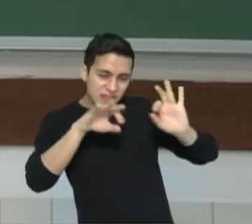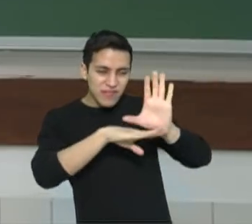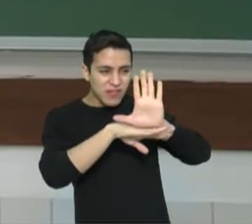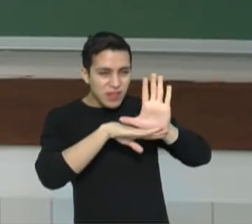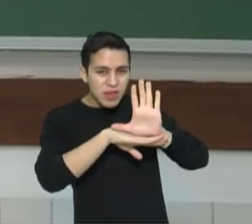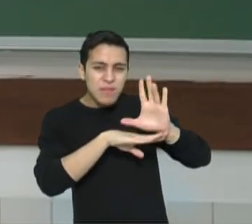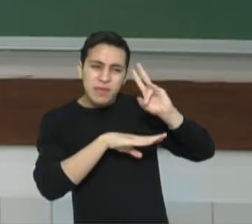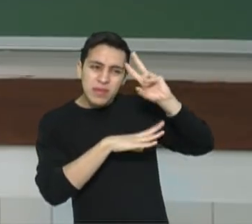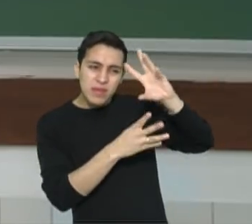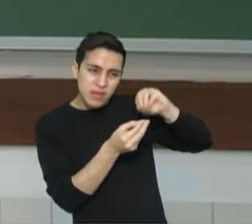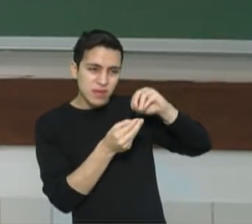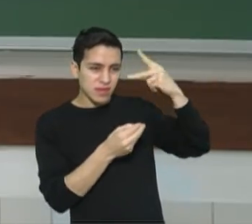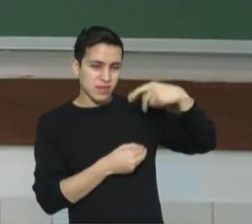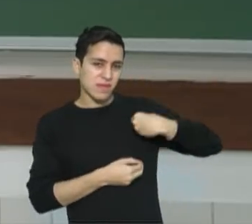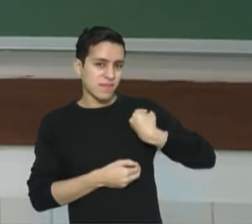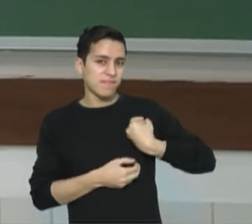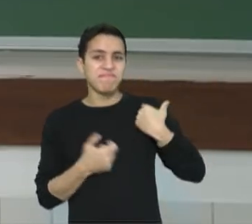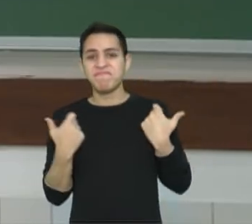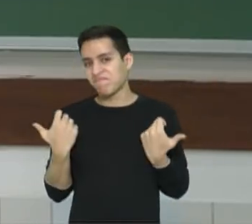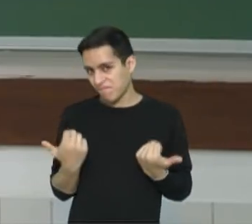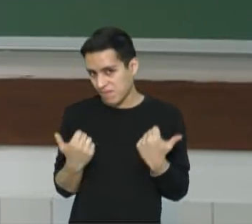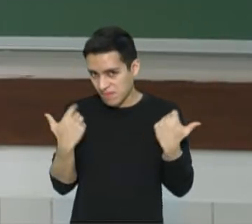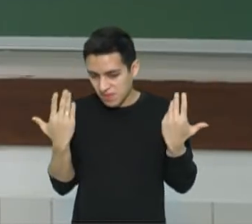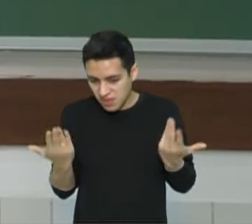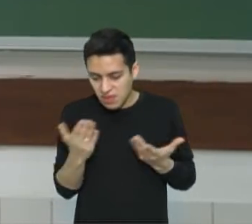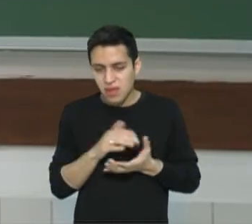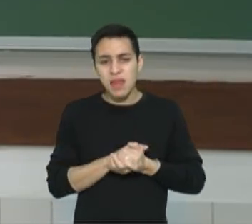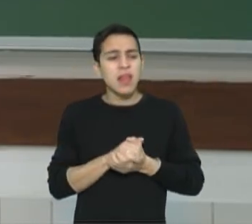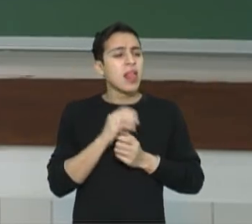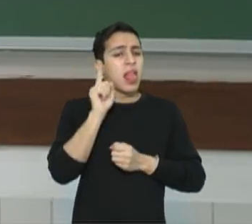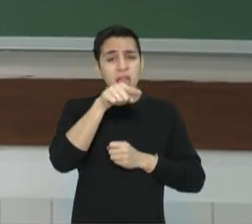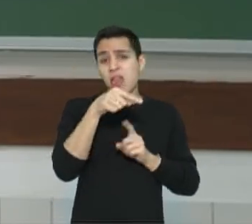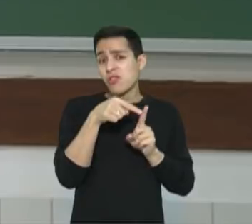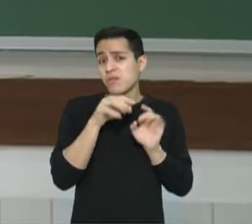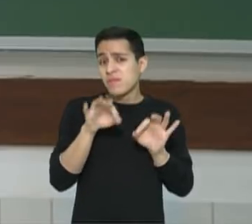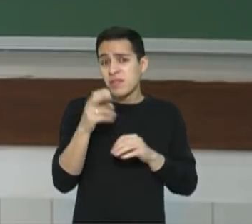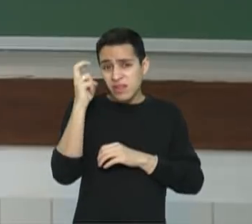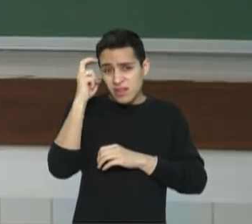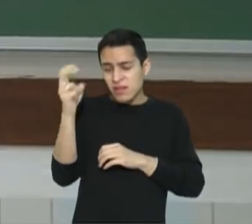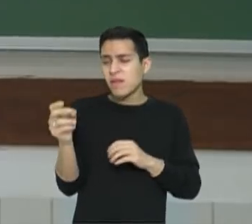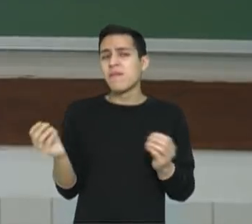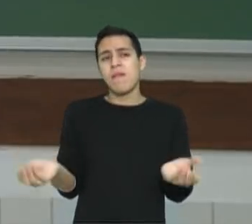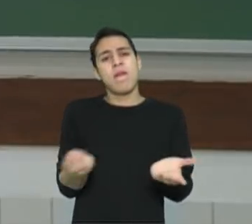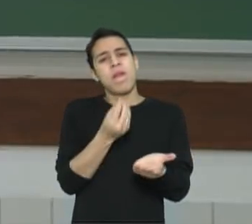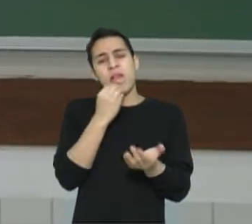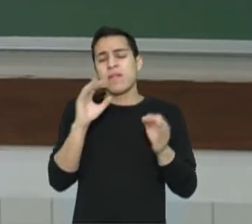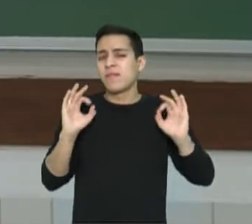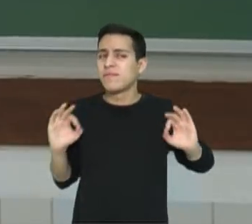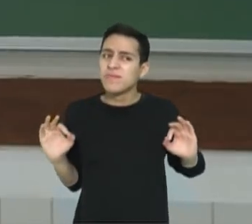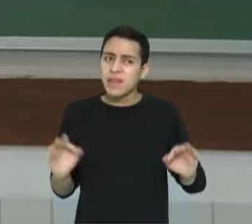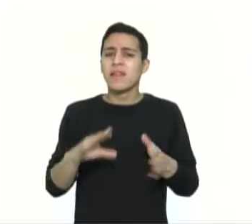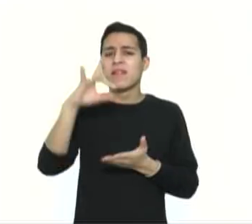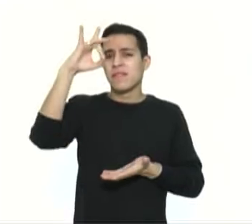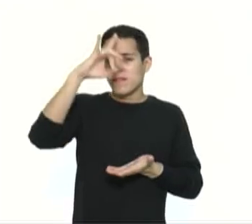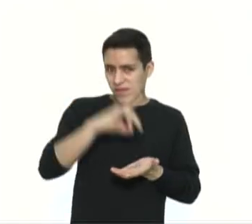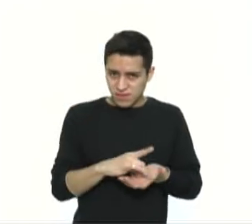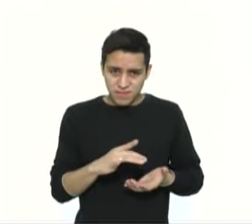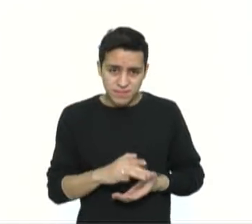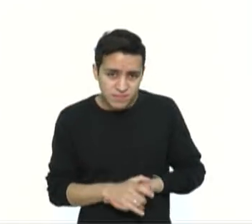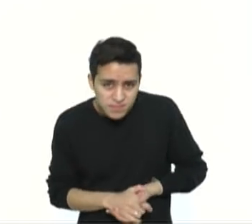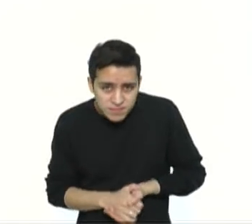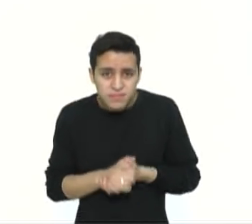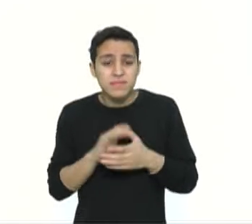pouquinho da história dele, bem bacana. Então veja, isso é um tipo de inteligência, sem dúvida, né? Então verdadeiro.